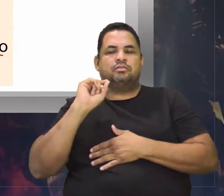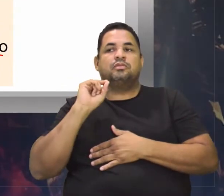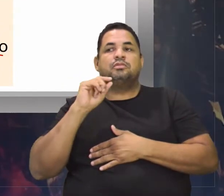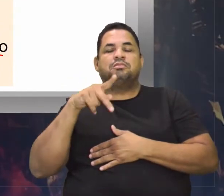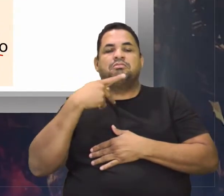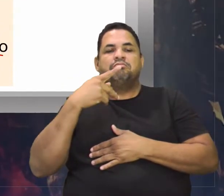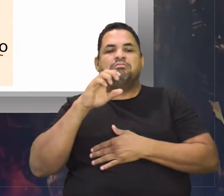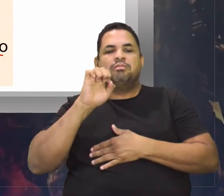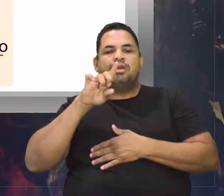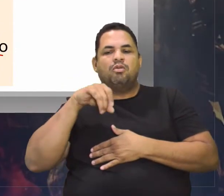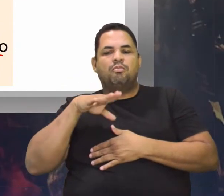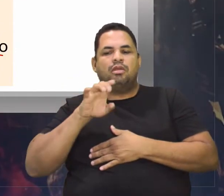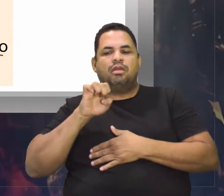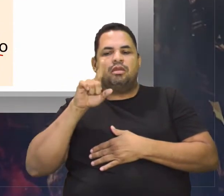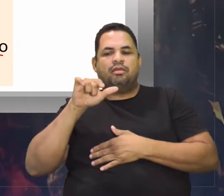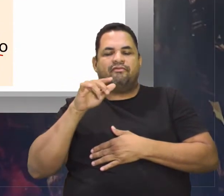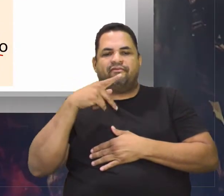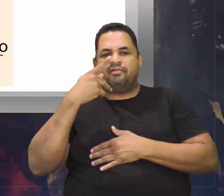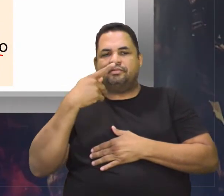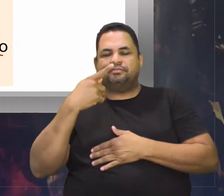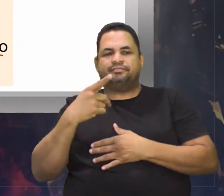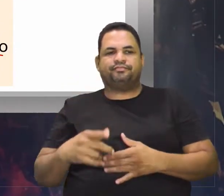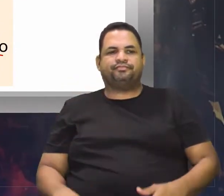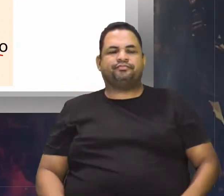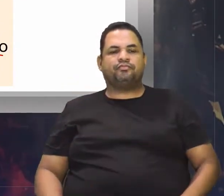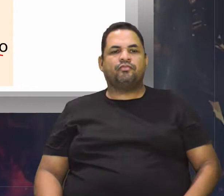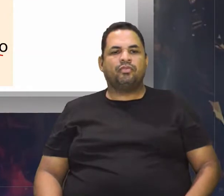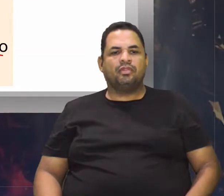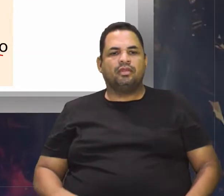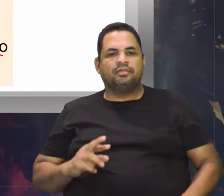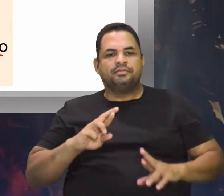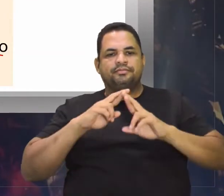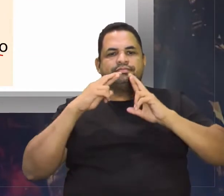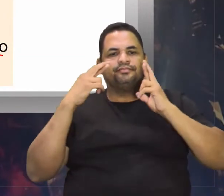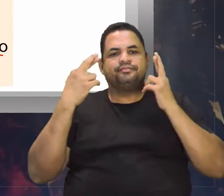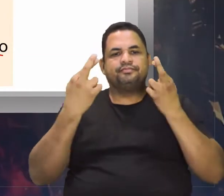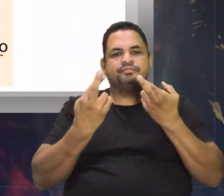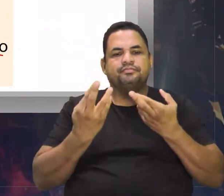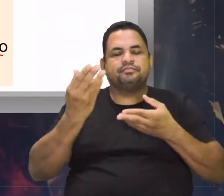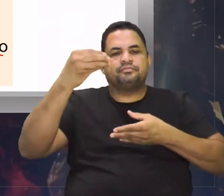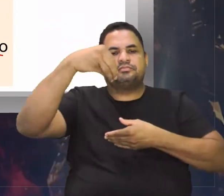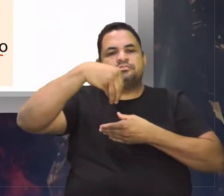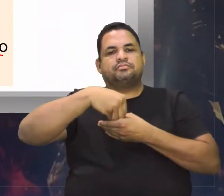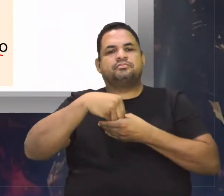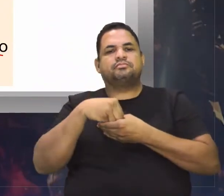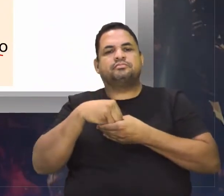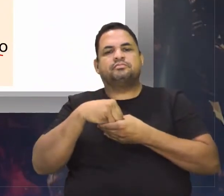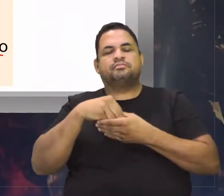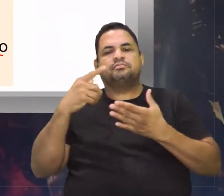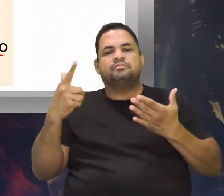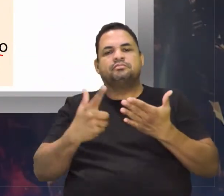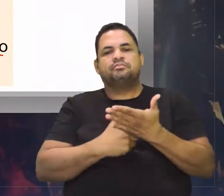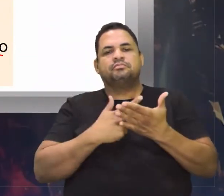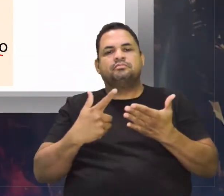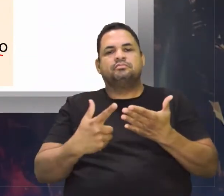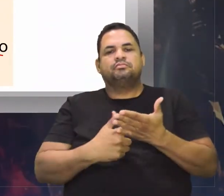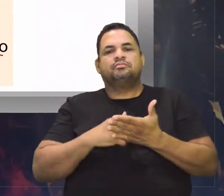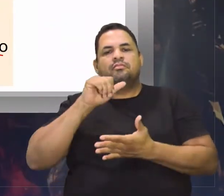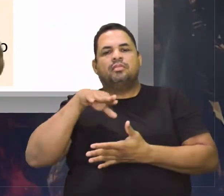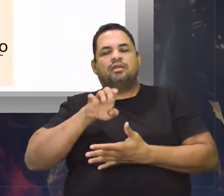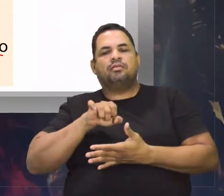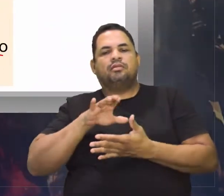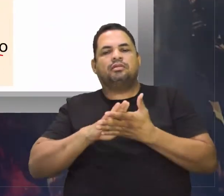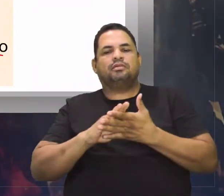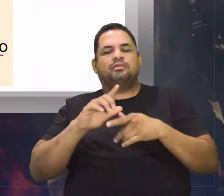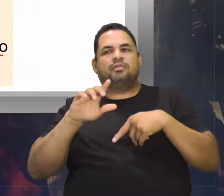Maomé vai contar ali e ele vai ser reunido dentro desse livro. Maomé, depois da